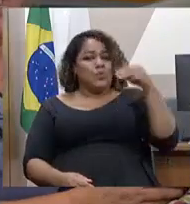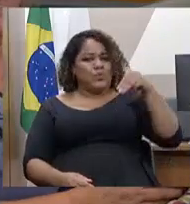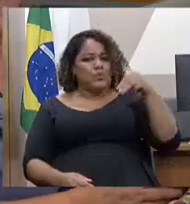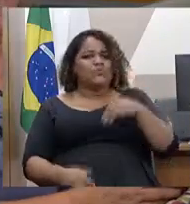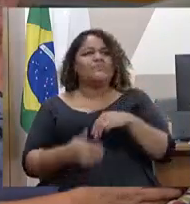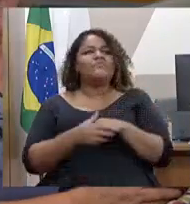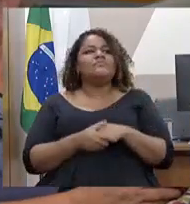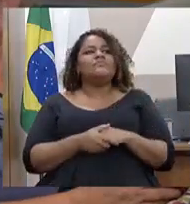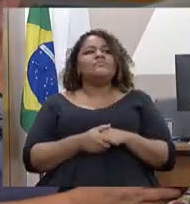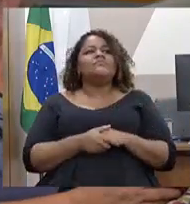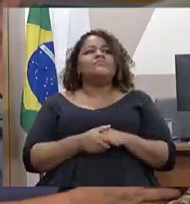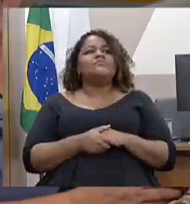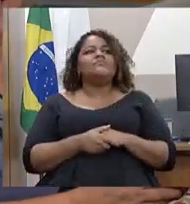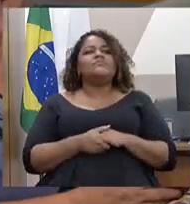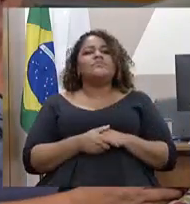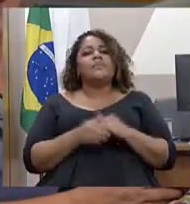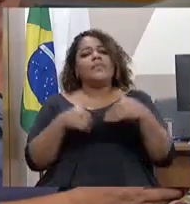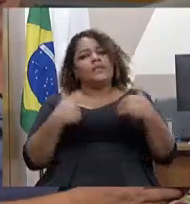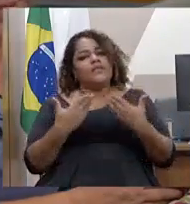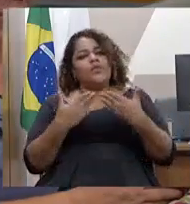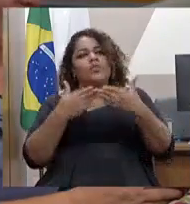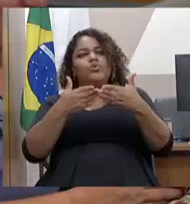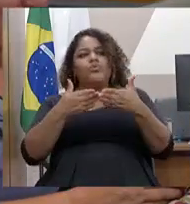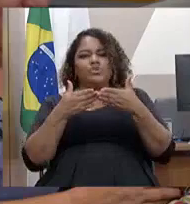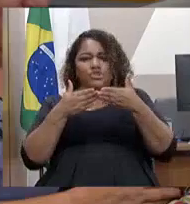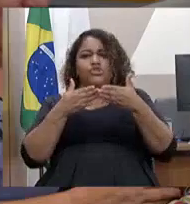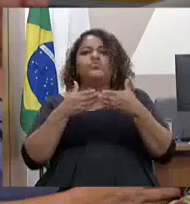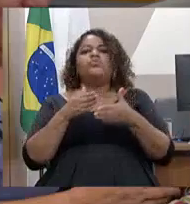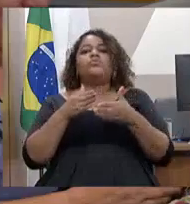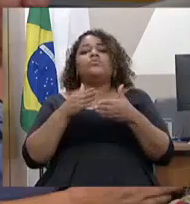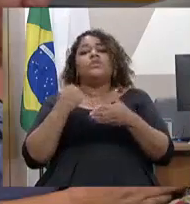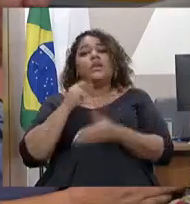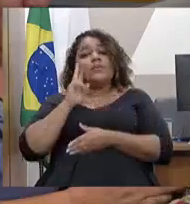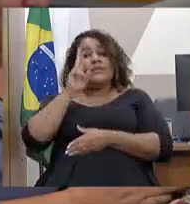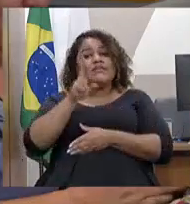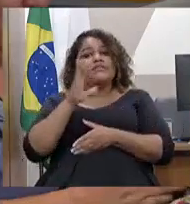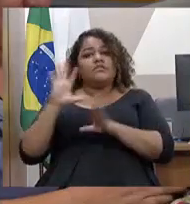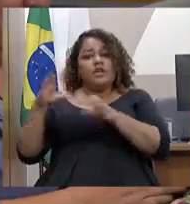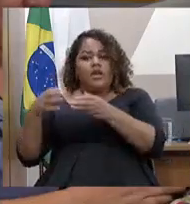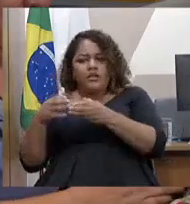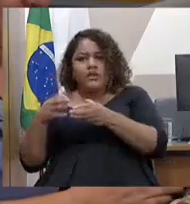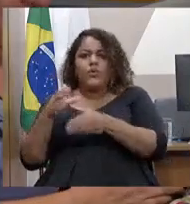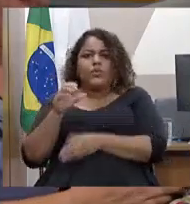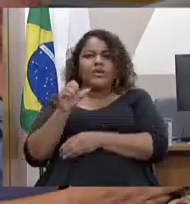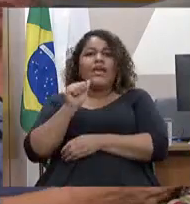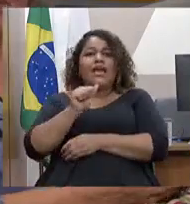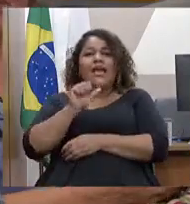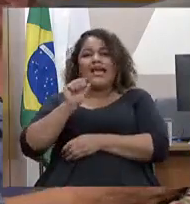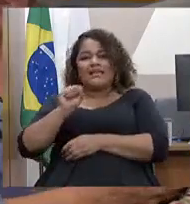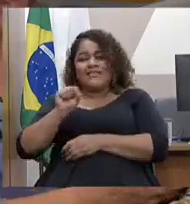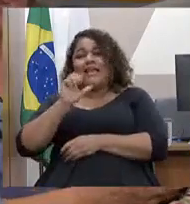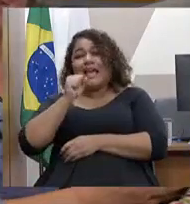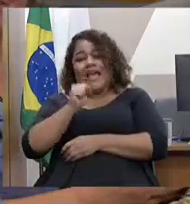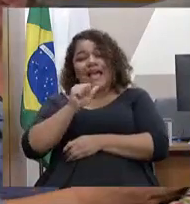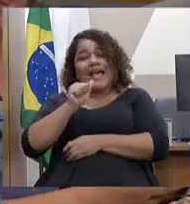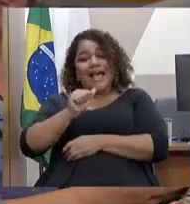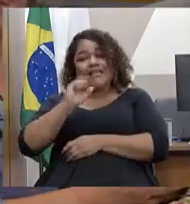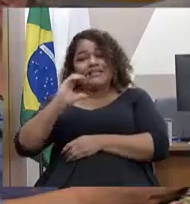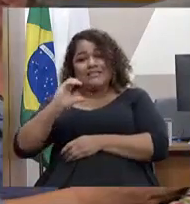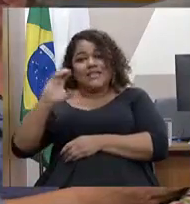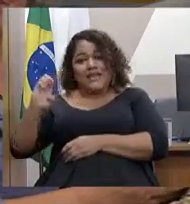Então assim Então tô pedindo em nome da categoria do CCS principalmente o acrs